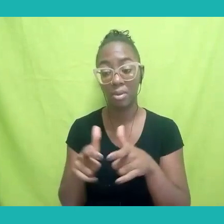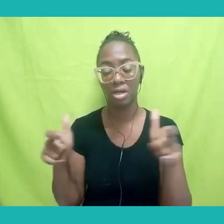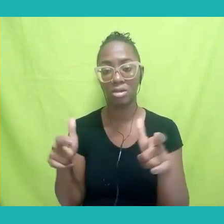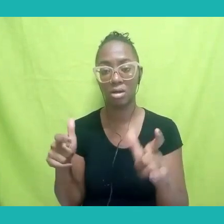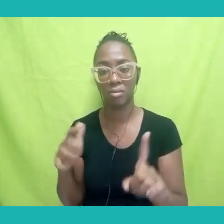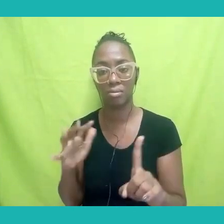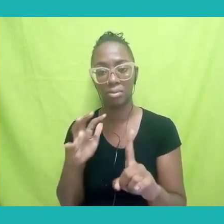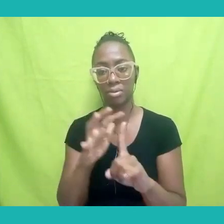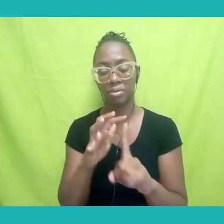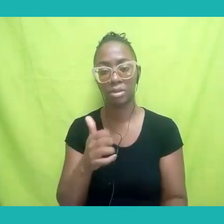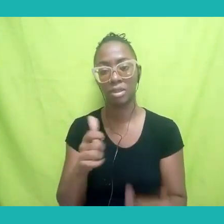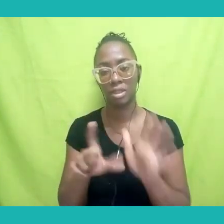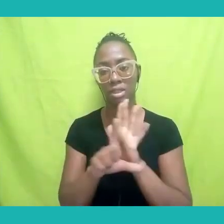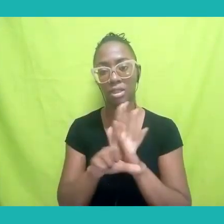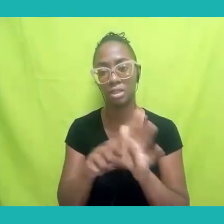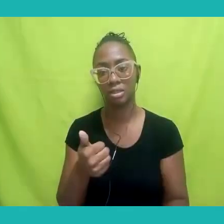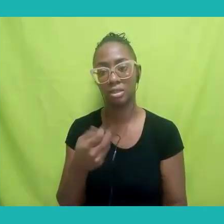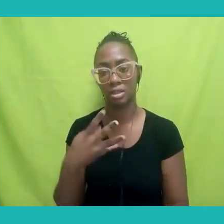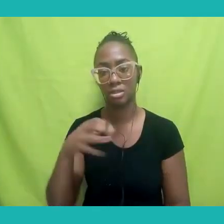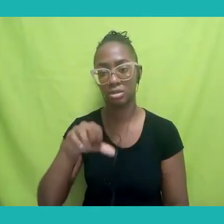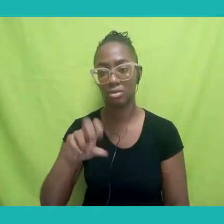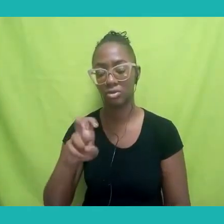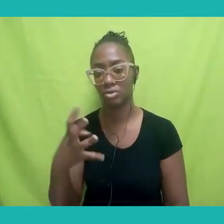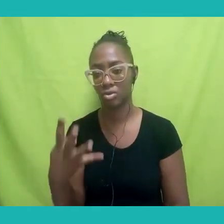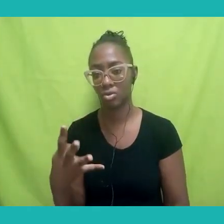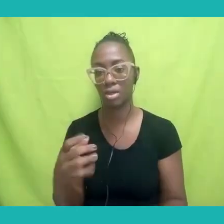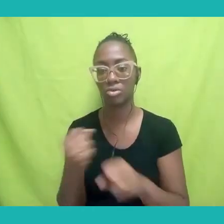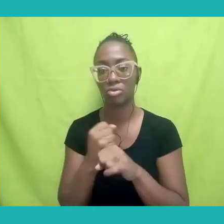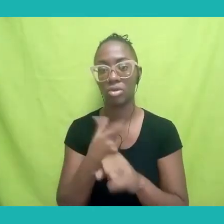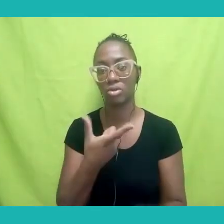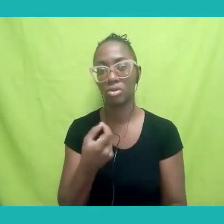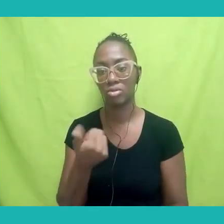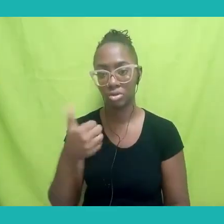Lei 13954 de 2019.